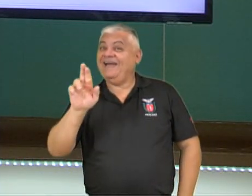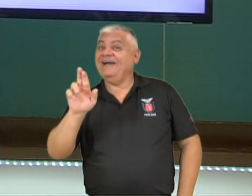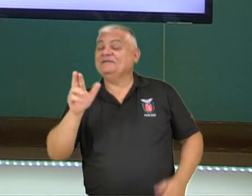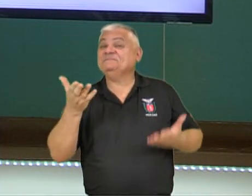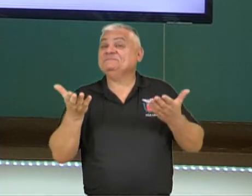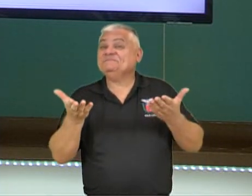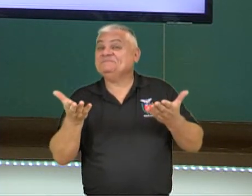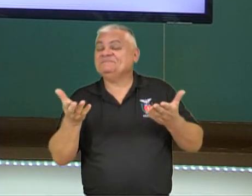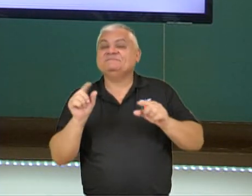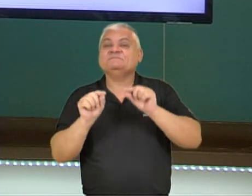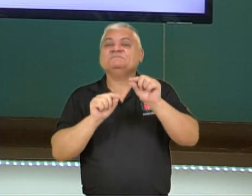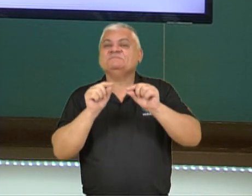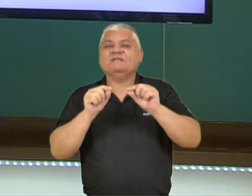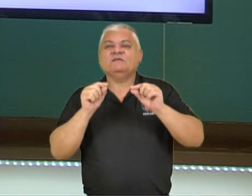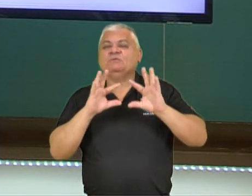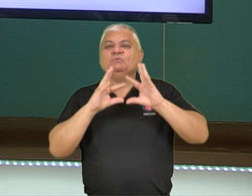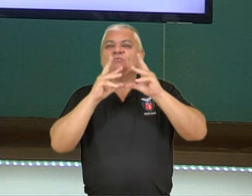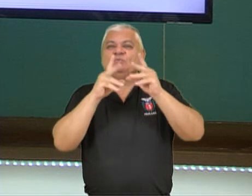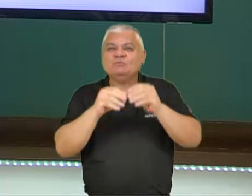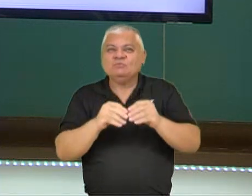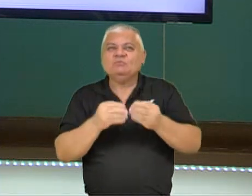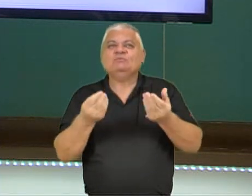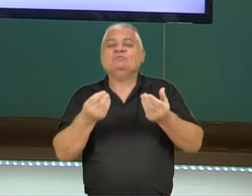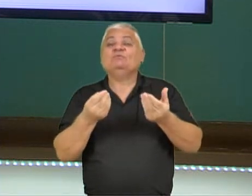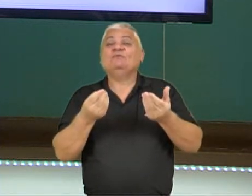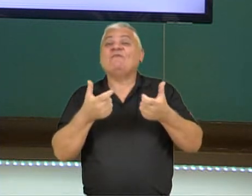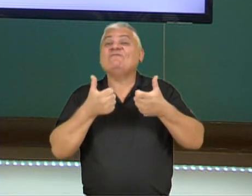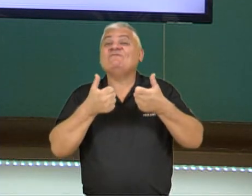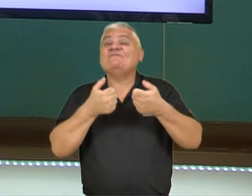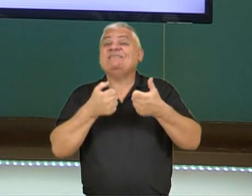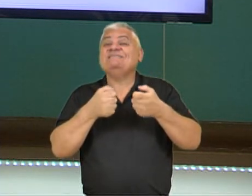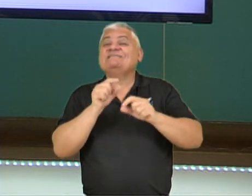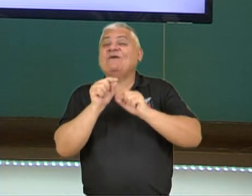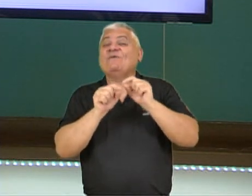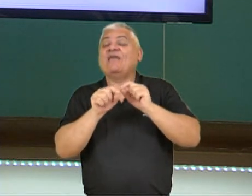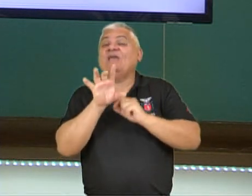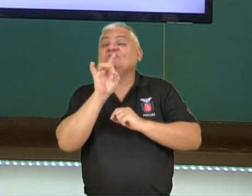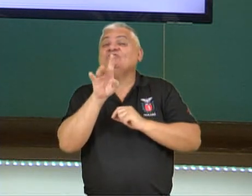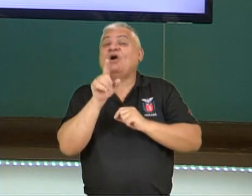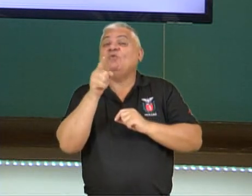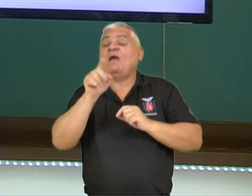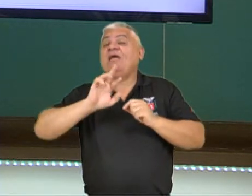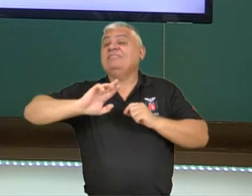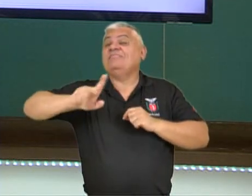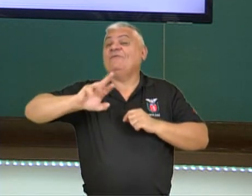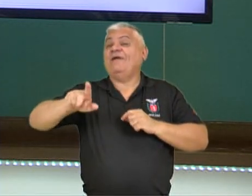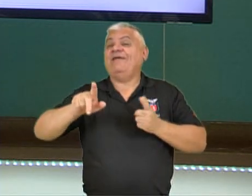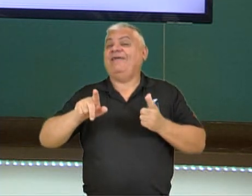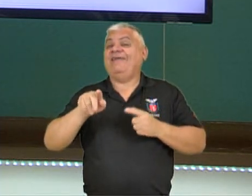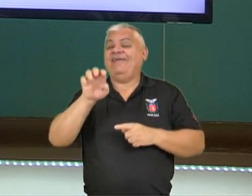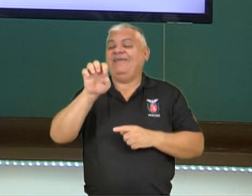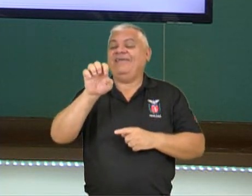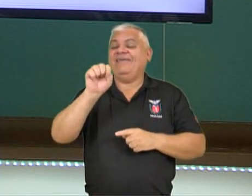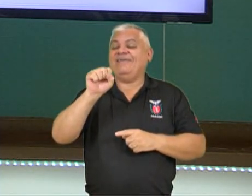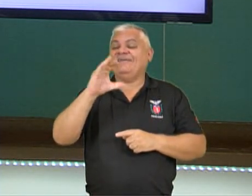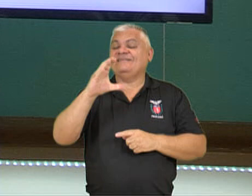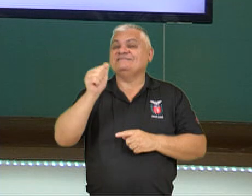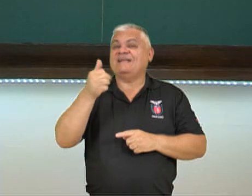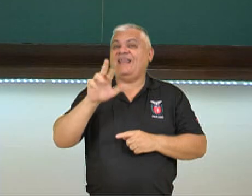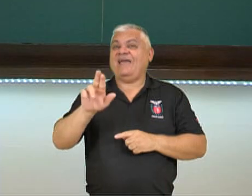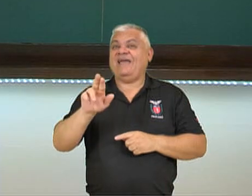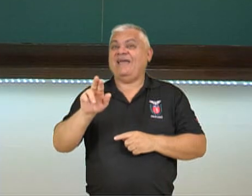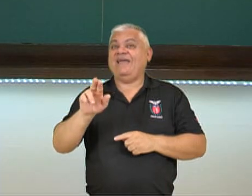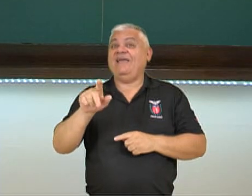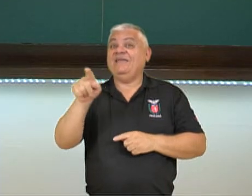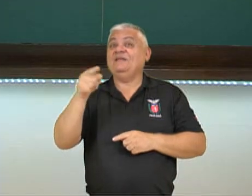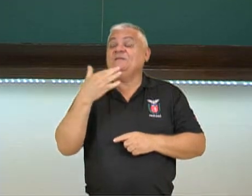grandezas escalares todas as quantidades físicas, exceto, então ele está pedindo uma grandeza que não é escalar, ou seja,